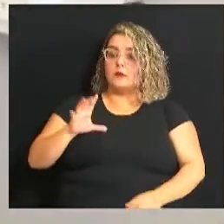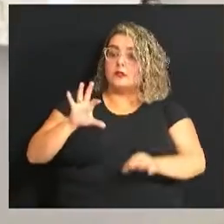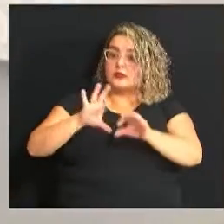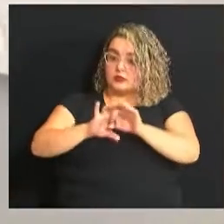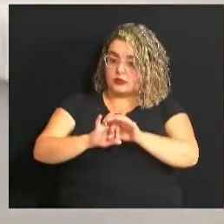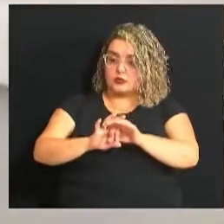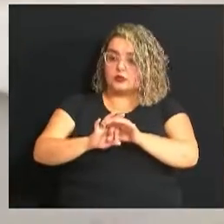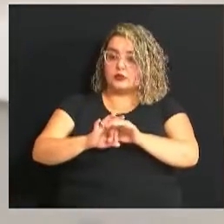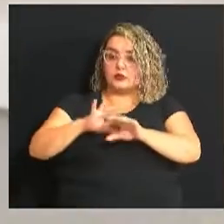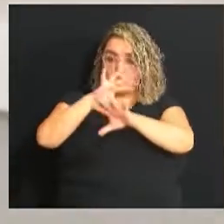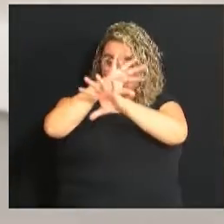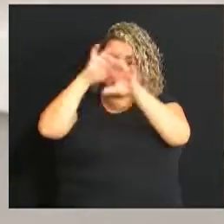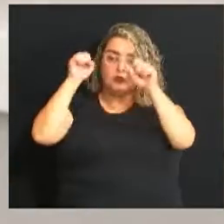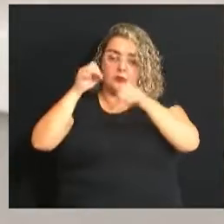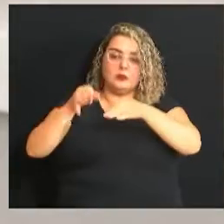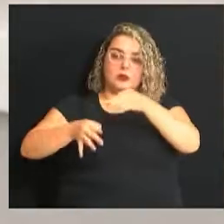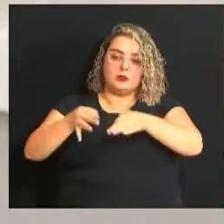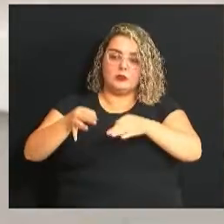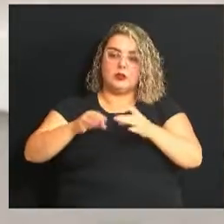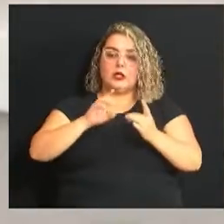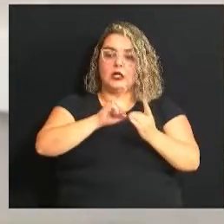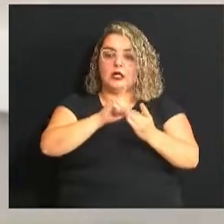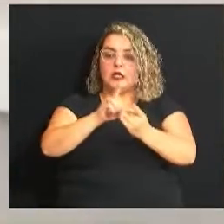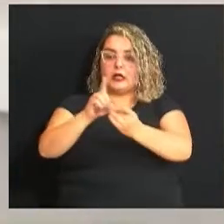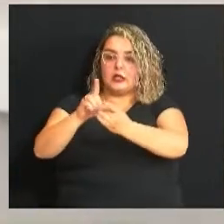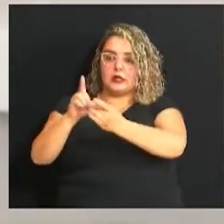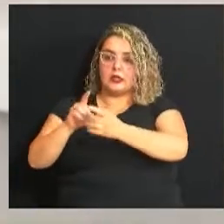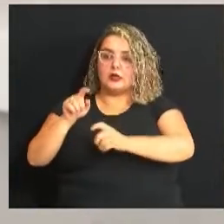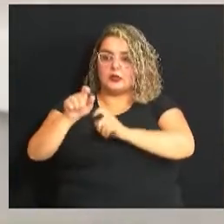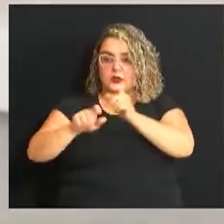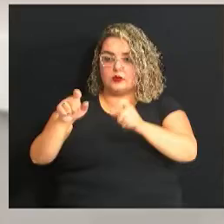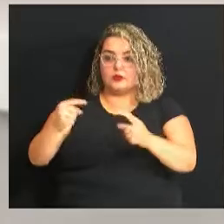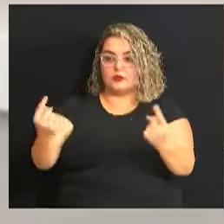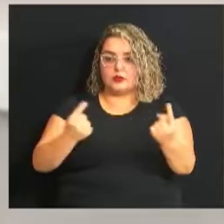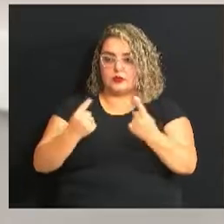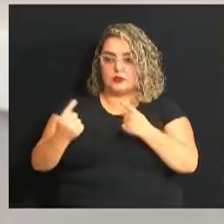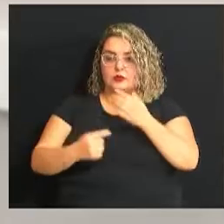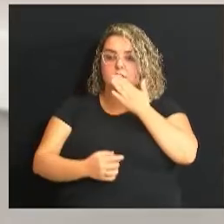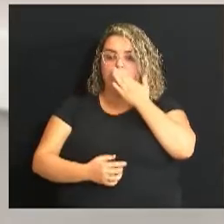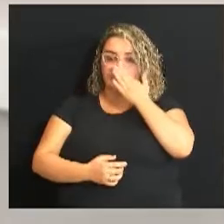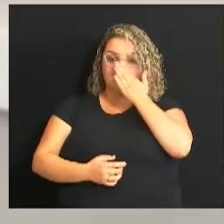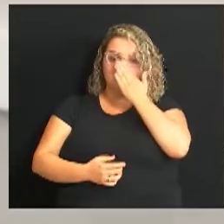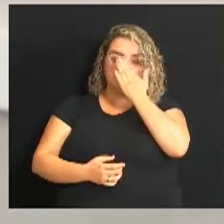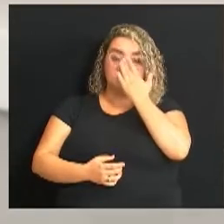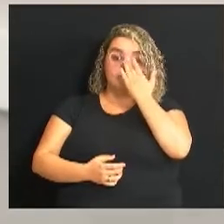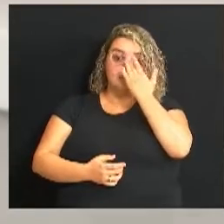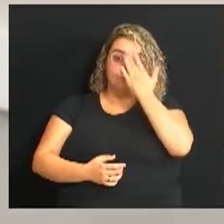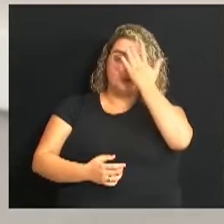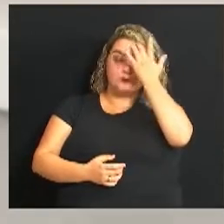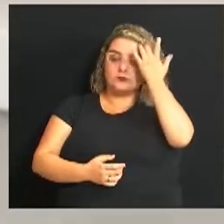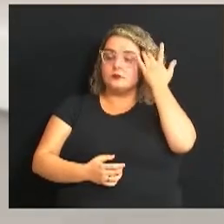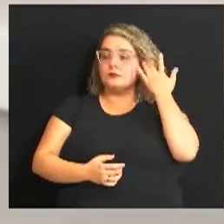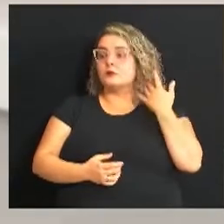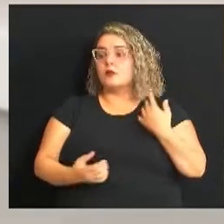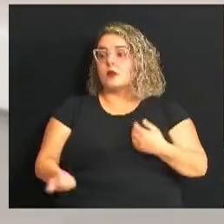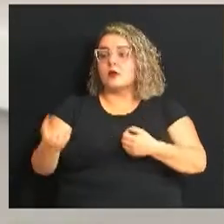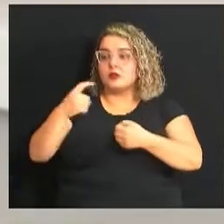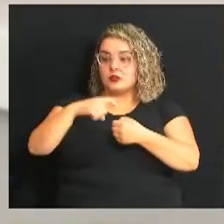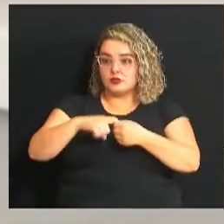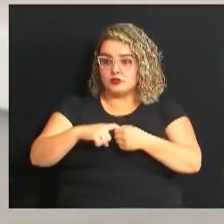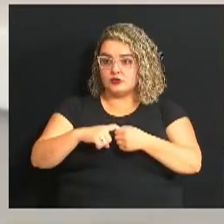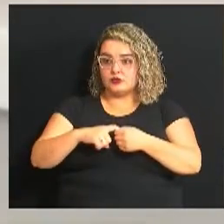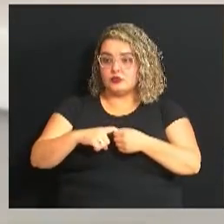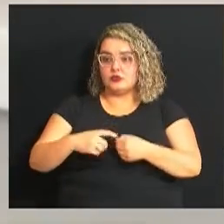Tribunal de Justiça para atendermos, né, as pessoas que nos procuram. Bom, e então está de volta agora de